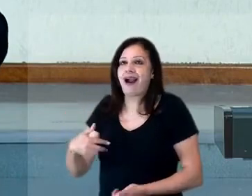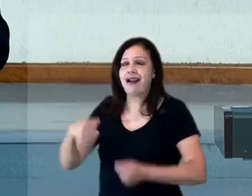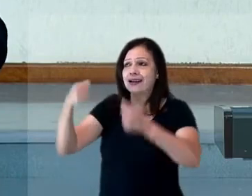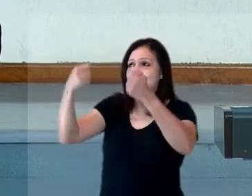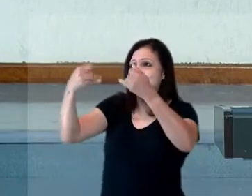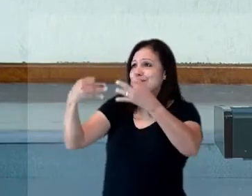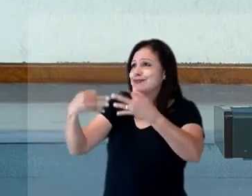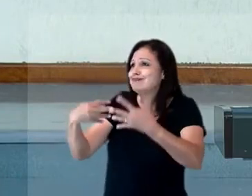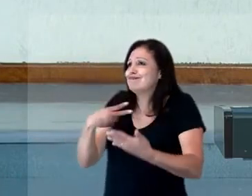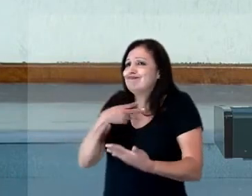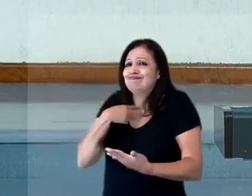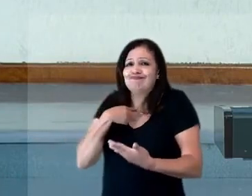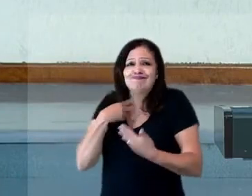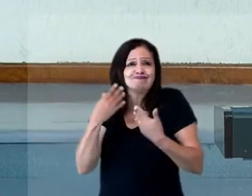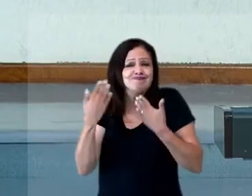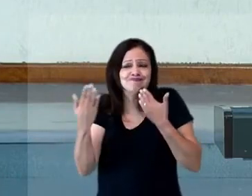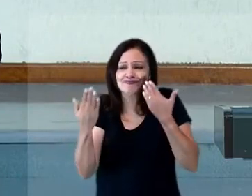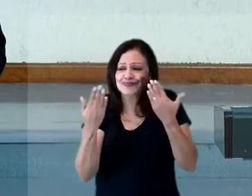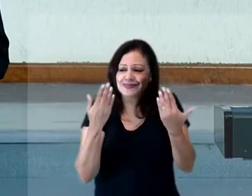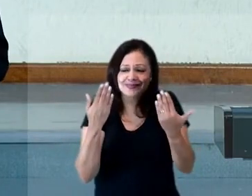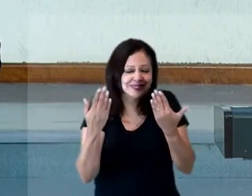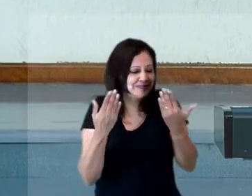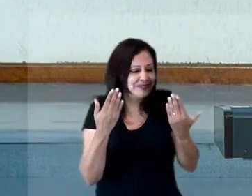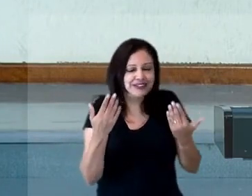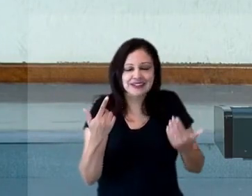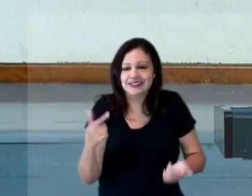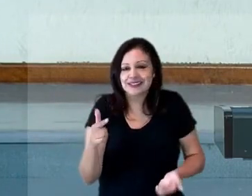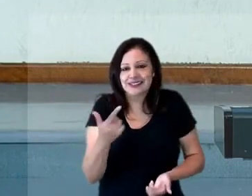um amor que nos constrange.